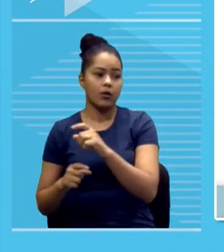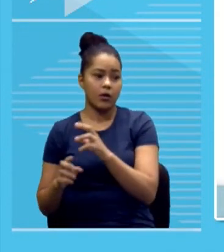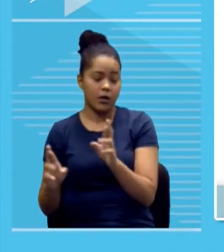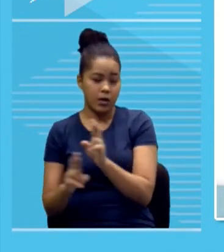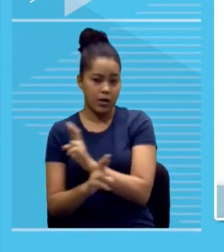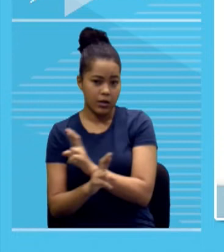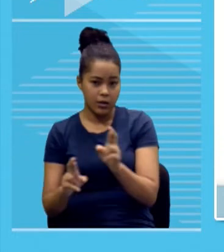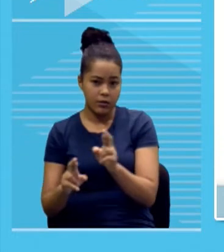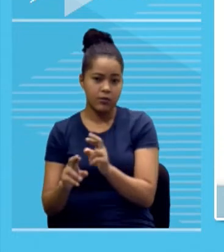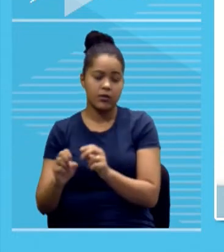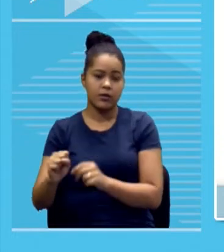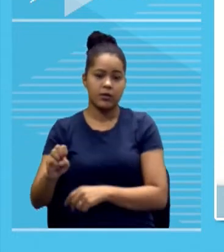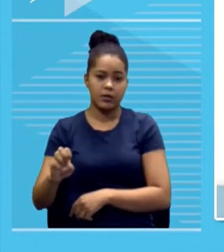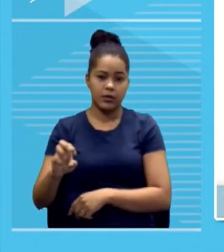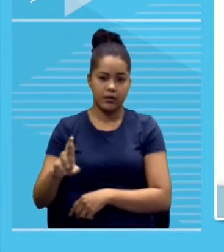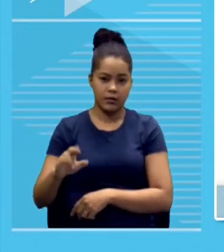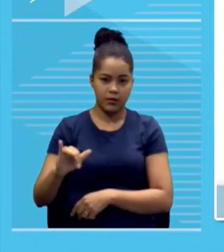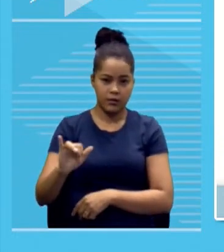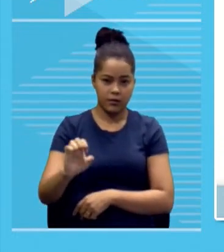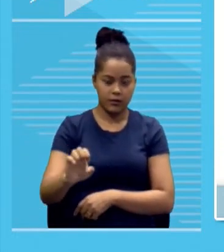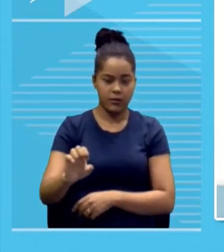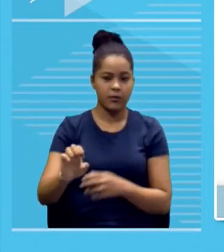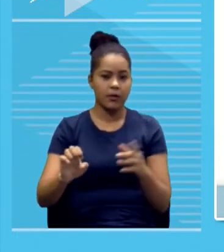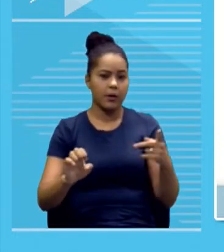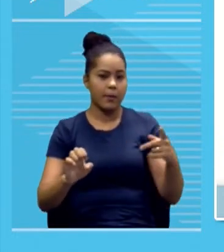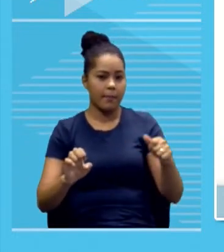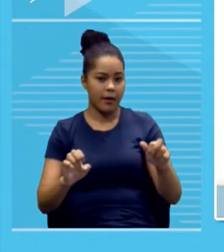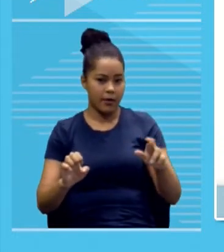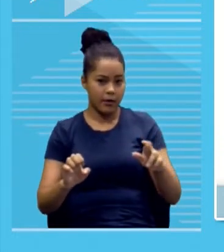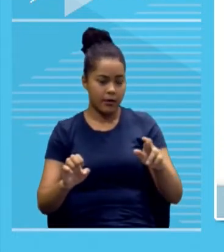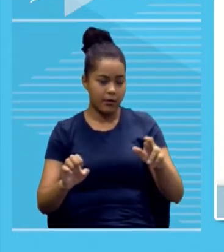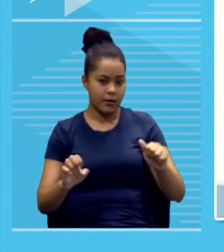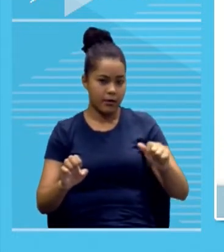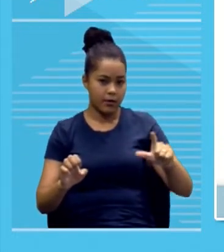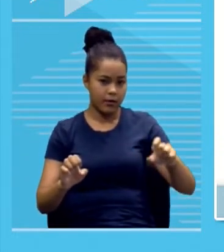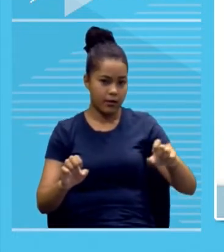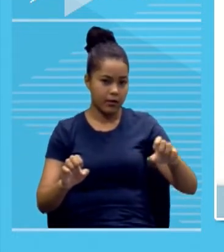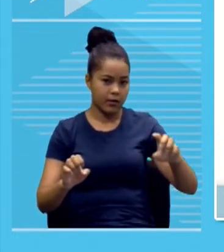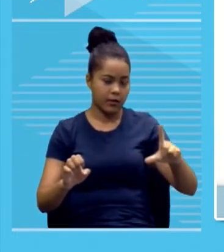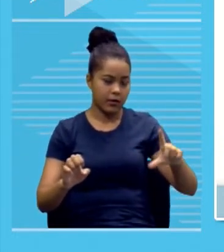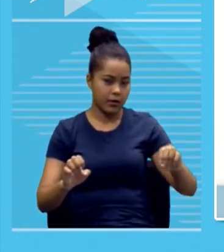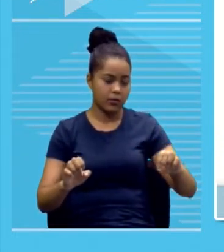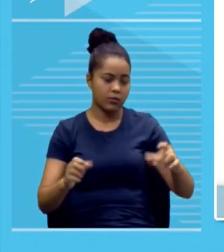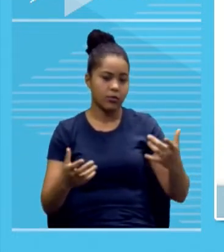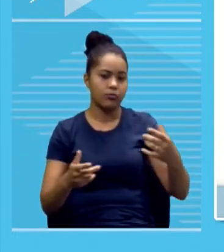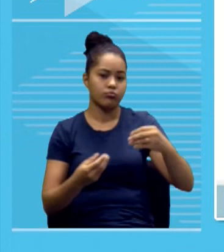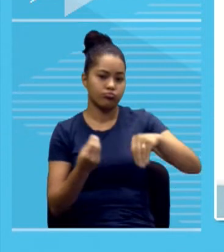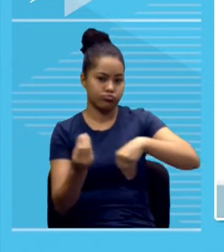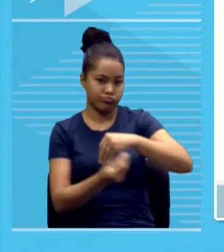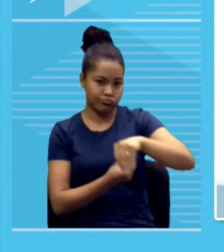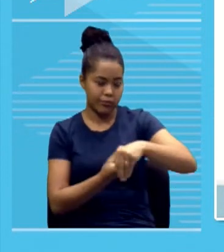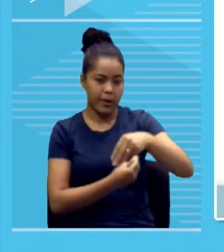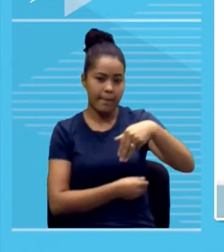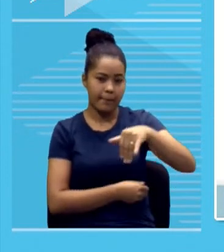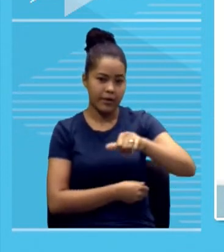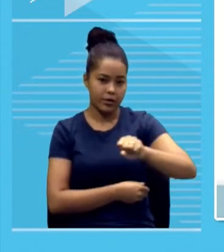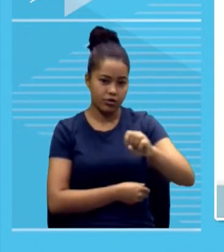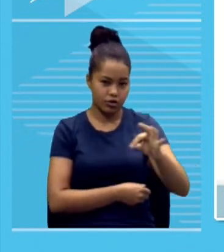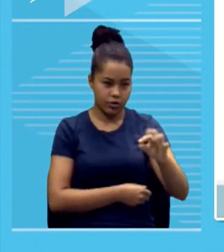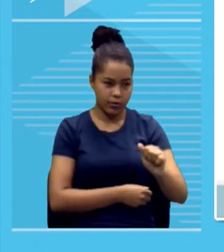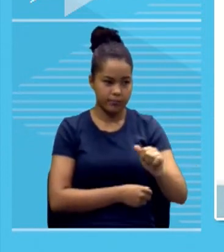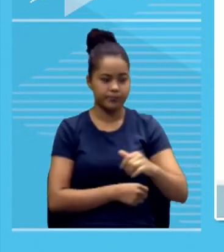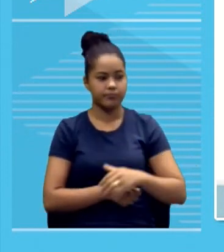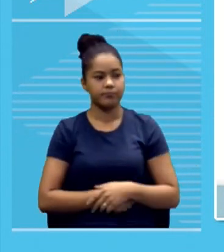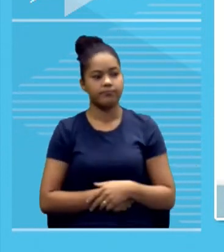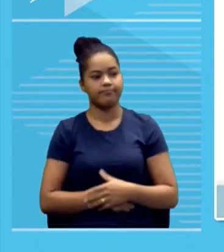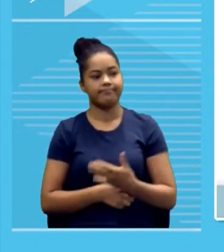A resistência equivalente é o que a gente vai atrás. Resistência equivalente é a resistência que um único